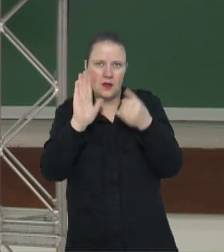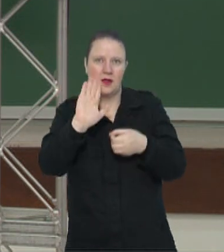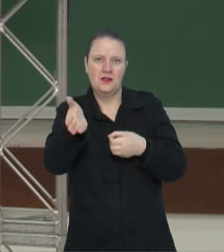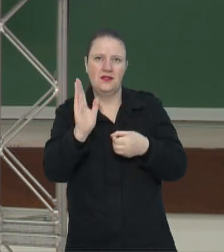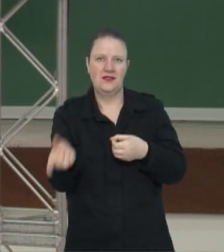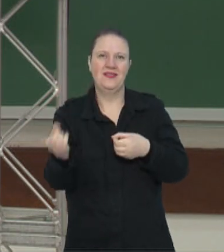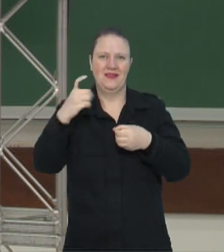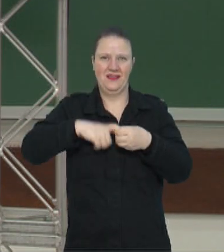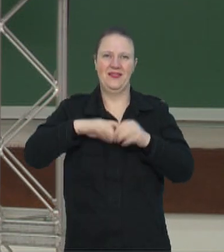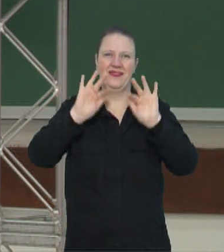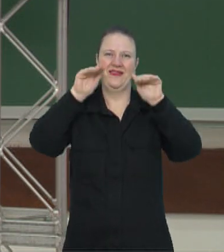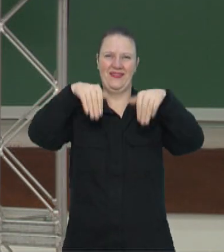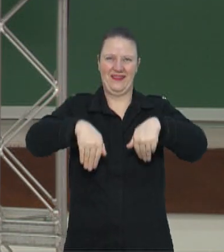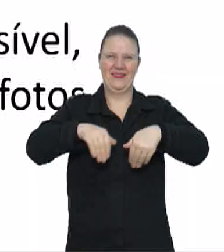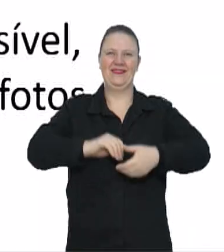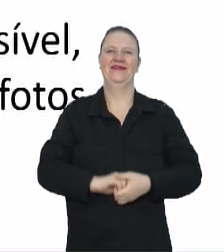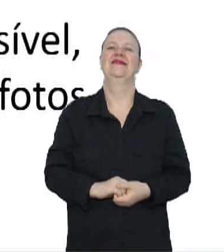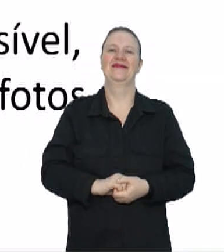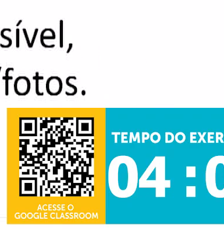gente já volta para finalizar a aula.